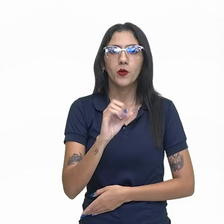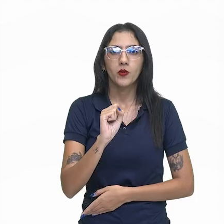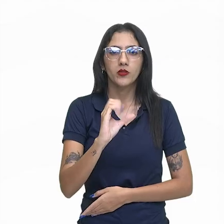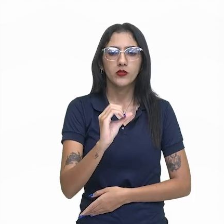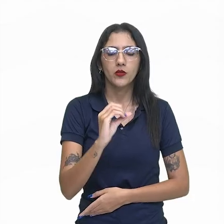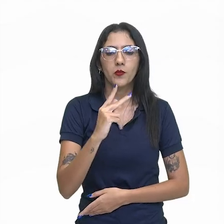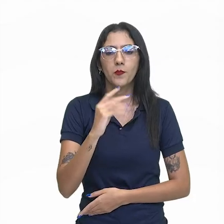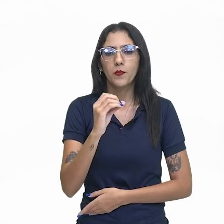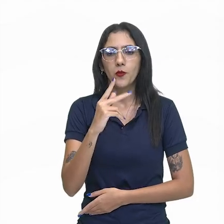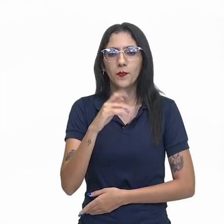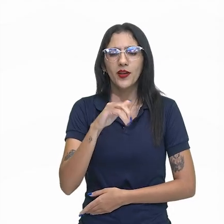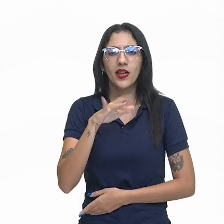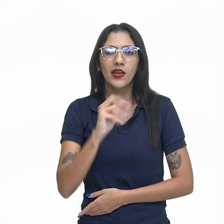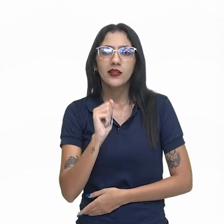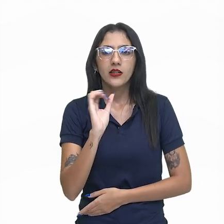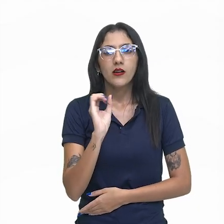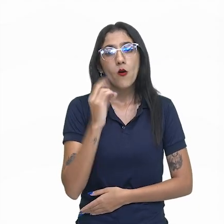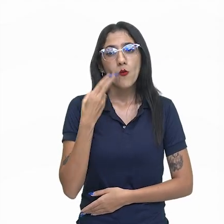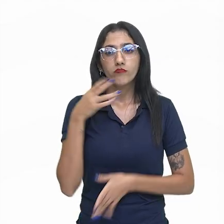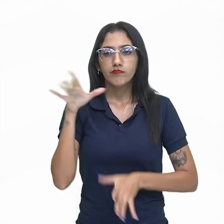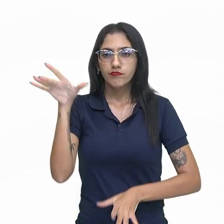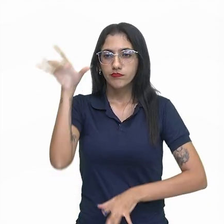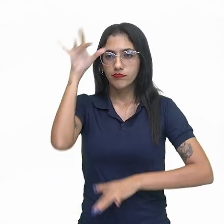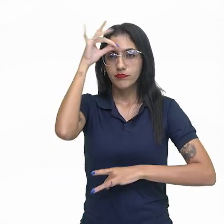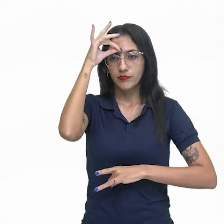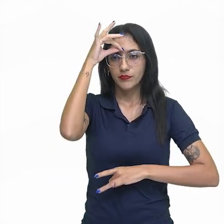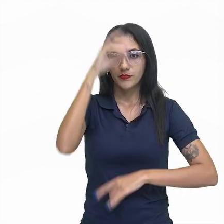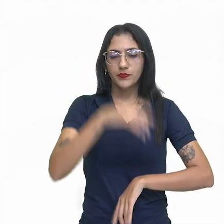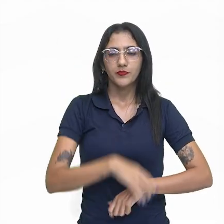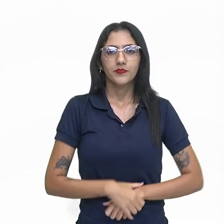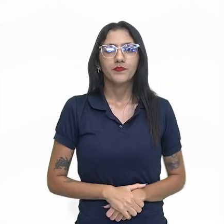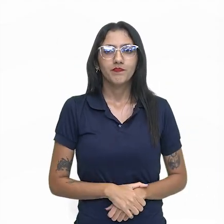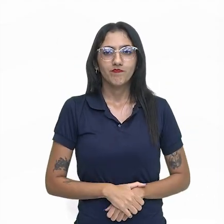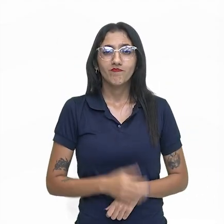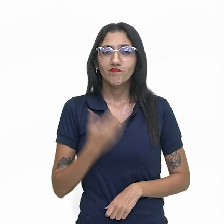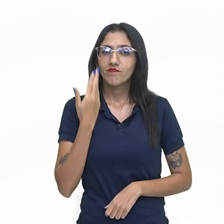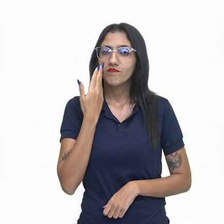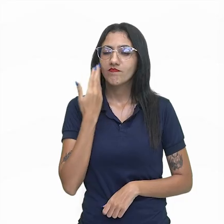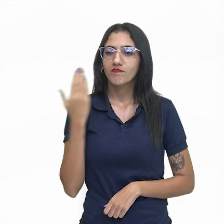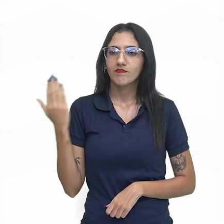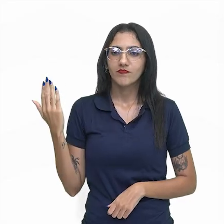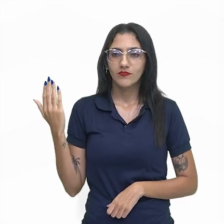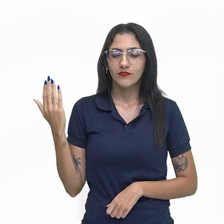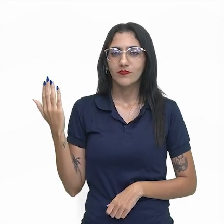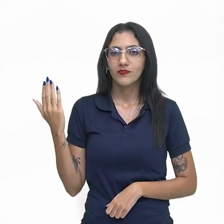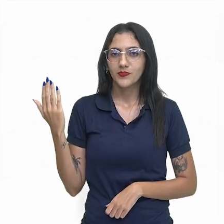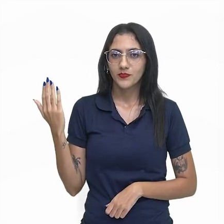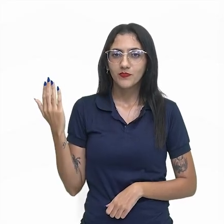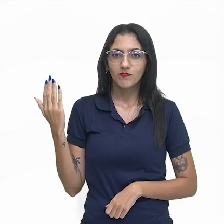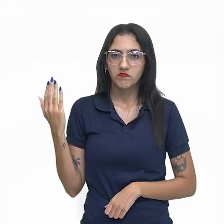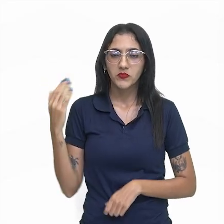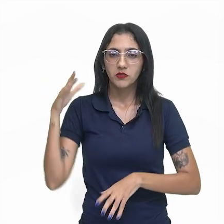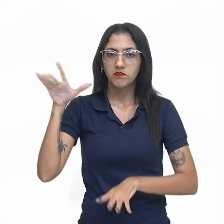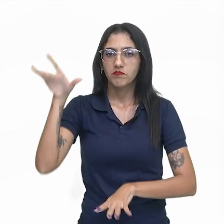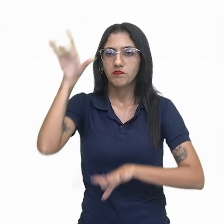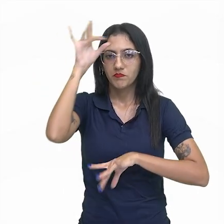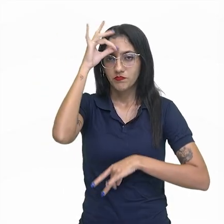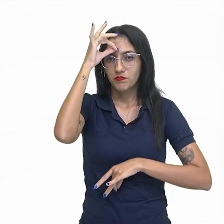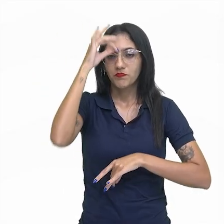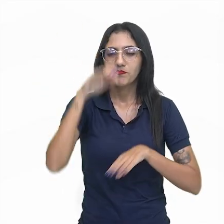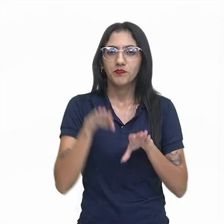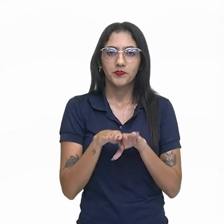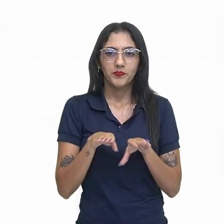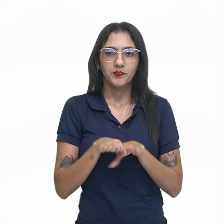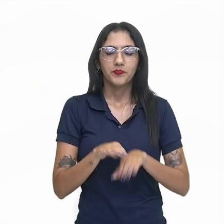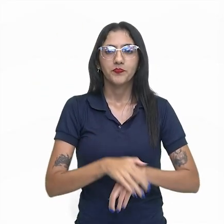prosopopeia ou personificação. Olha que nome, prosopopeia ou